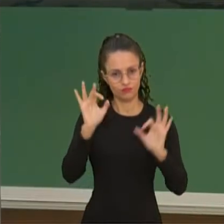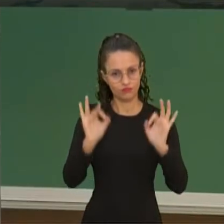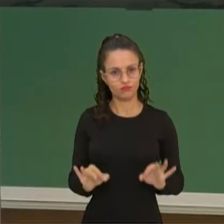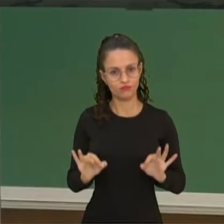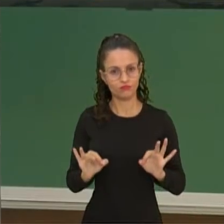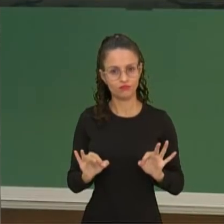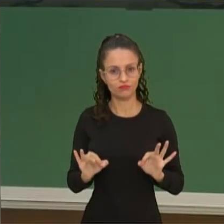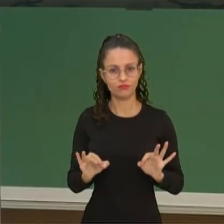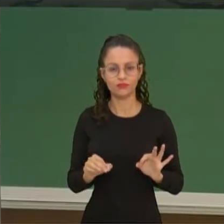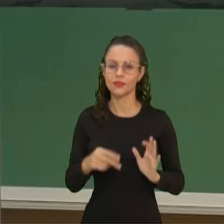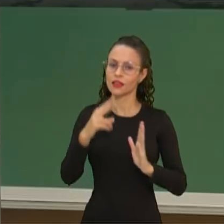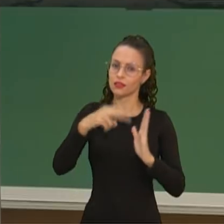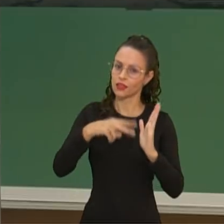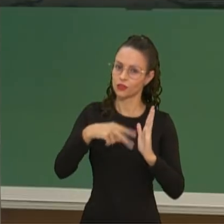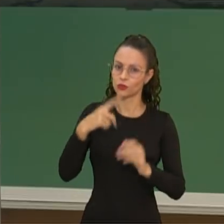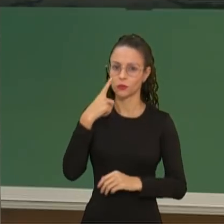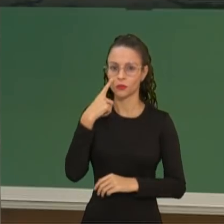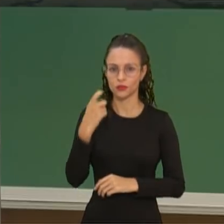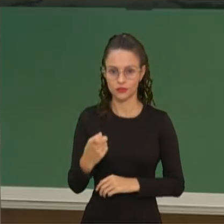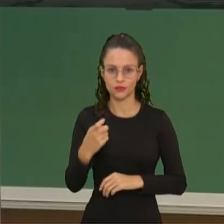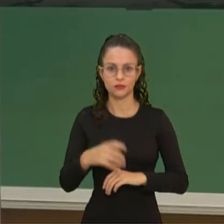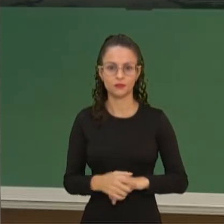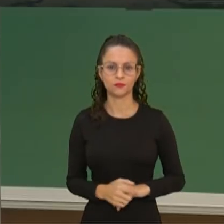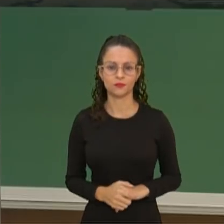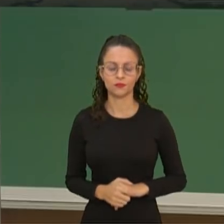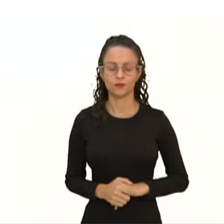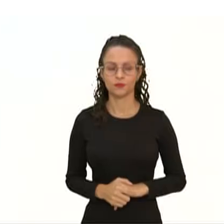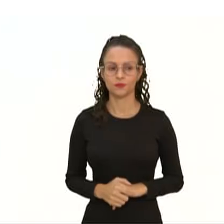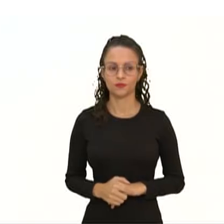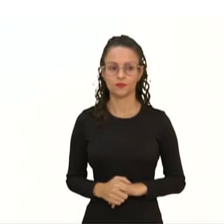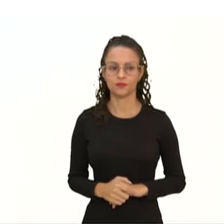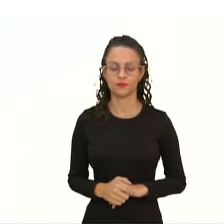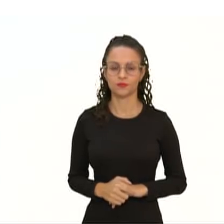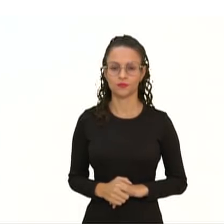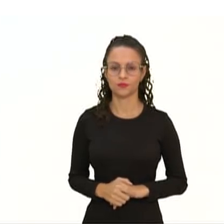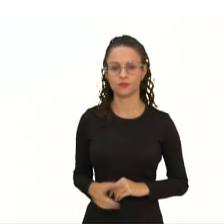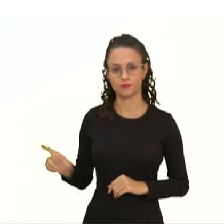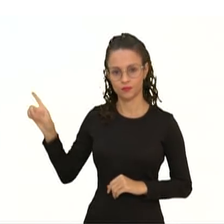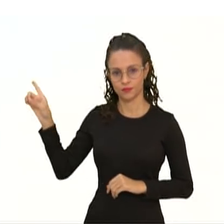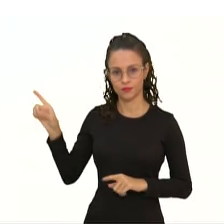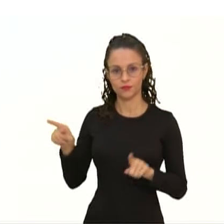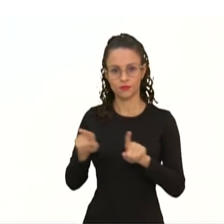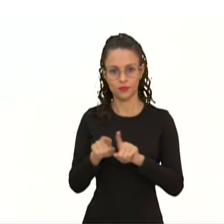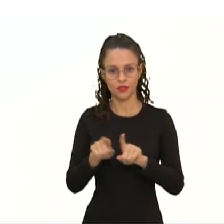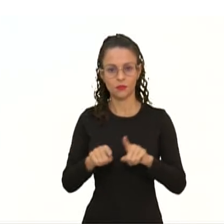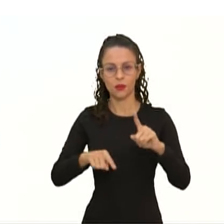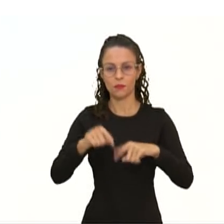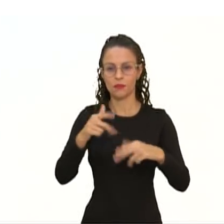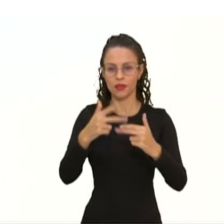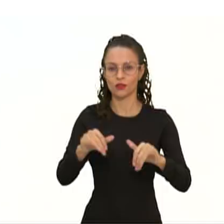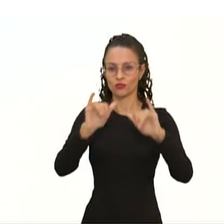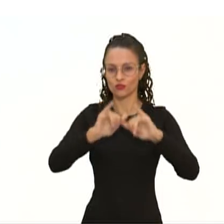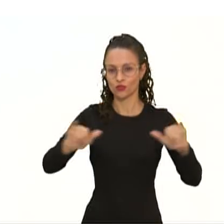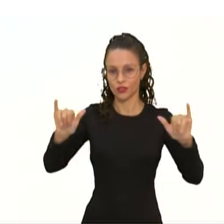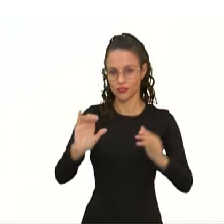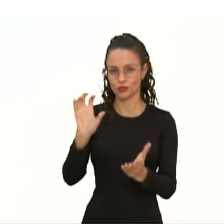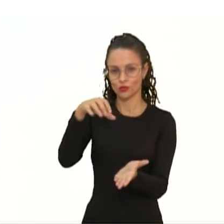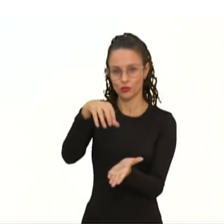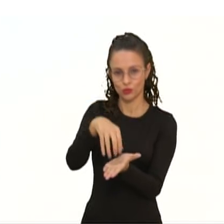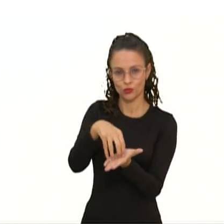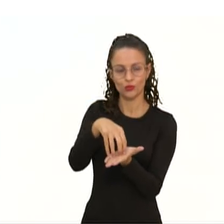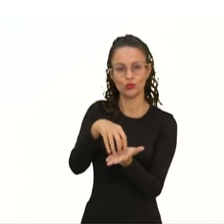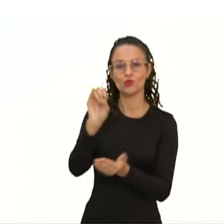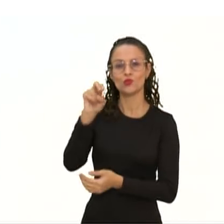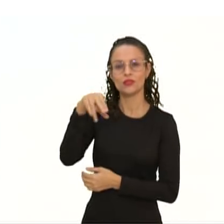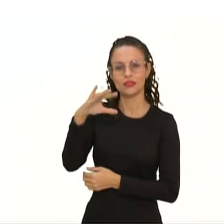vai ser uma leitura muito interessante. Aqui também é um material de divulgação do INCA, tá? Então, olha